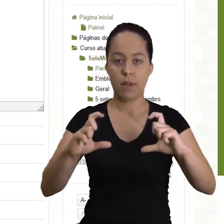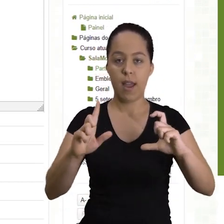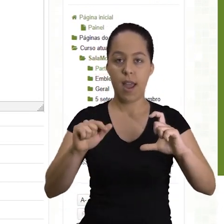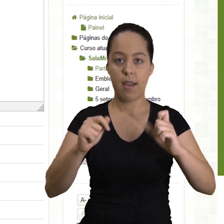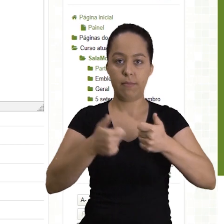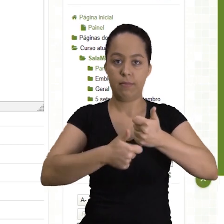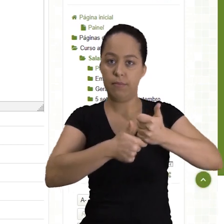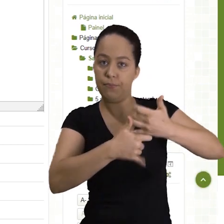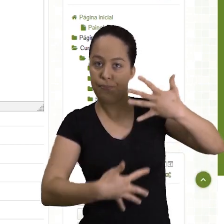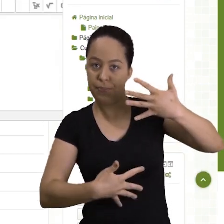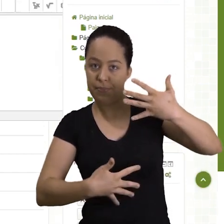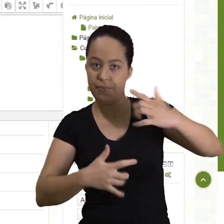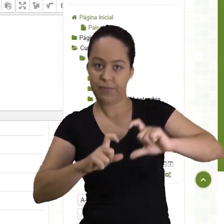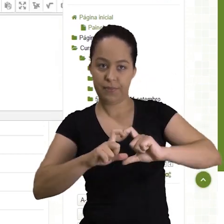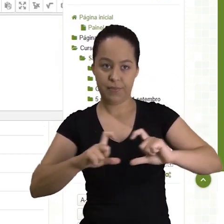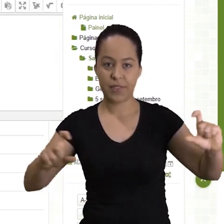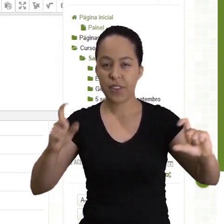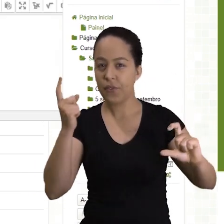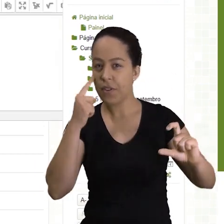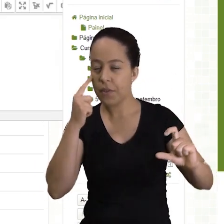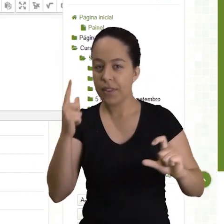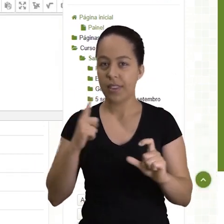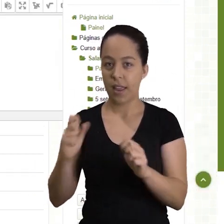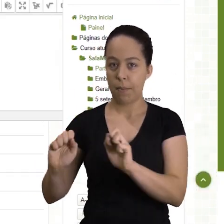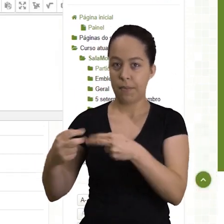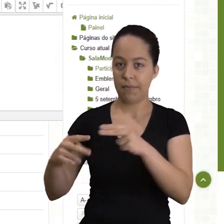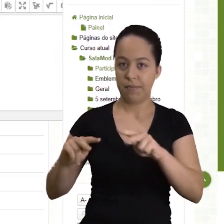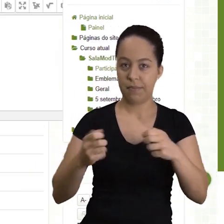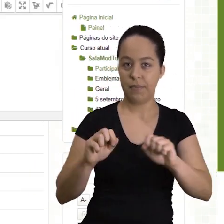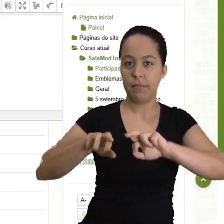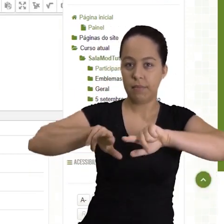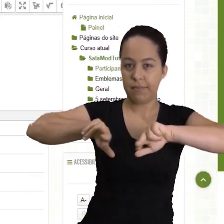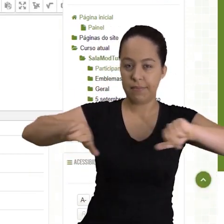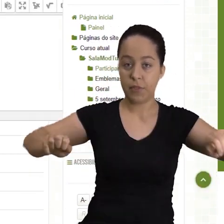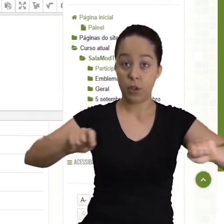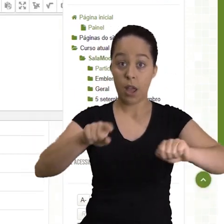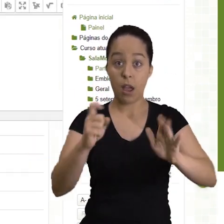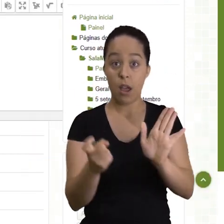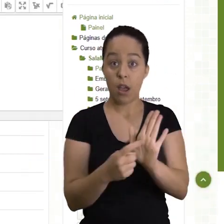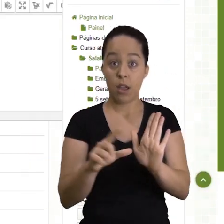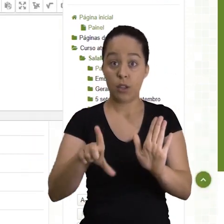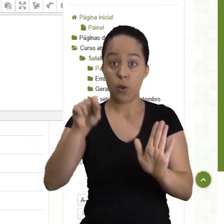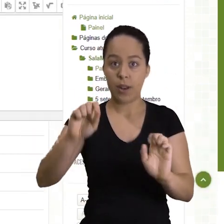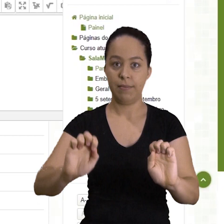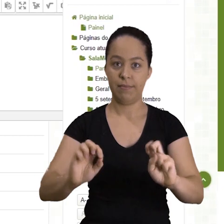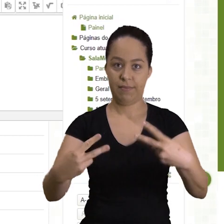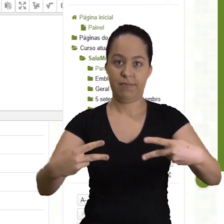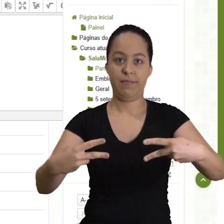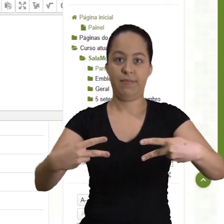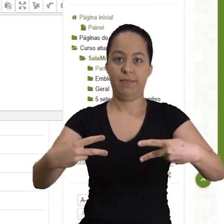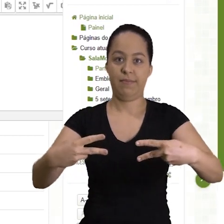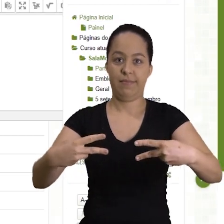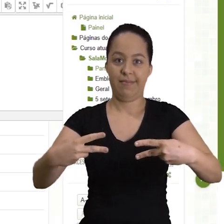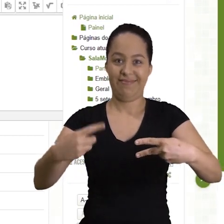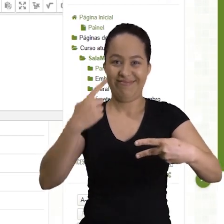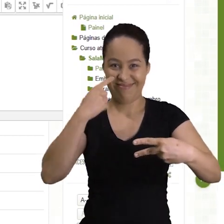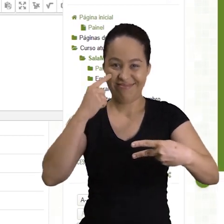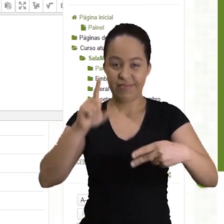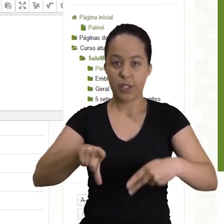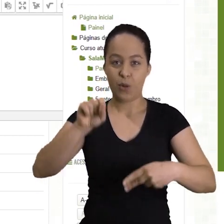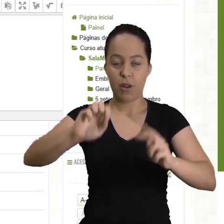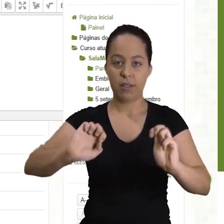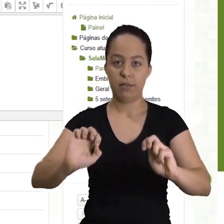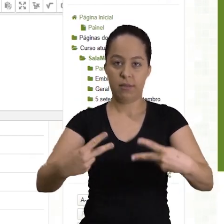contrair barra de ferramentas e vai aparecer vários outros ícones. Você vai selecionar um ícone que tem o sinal de